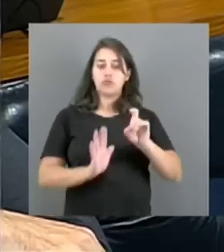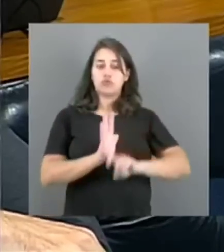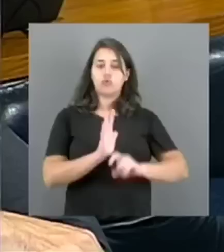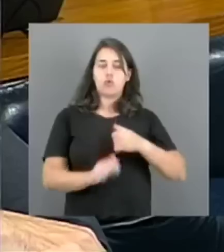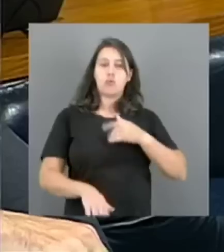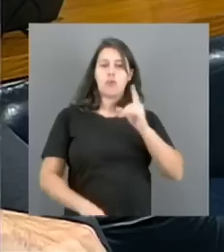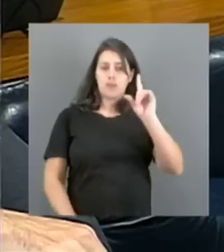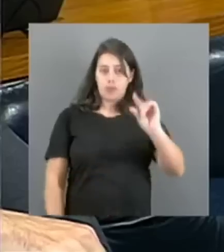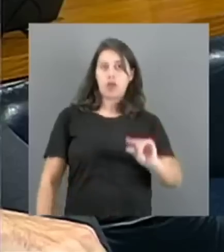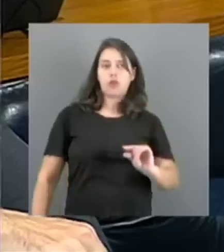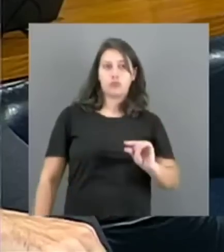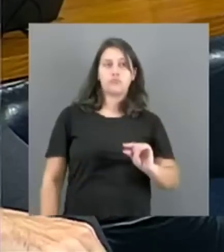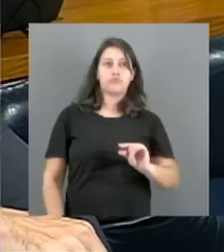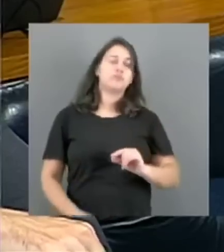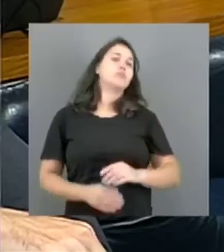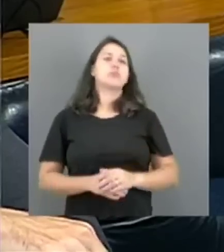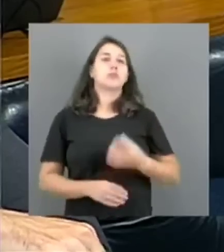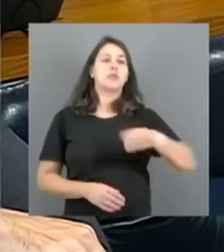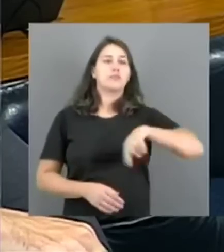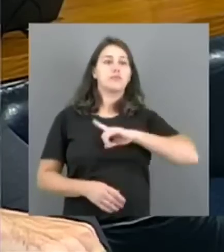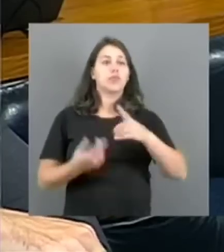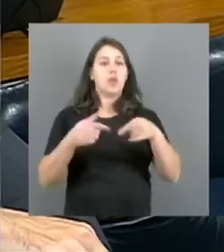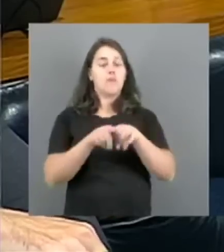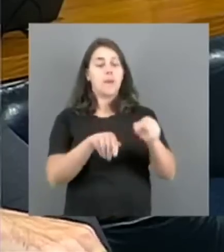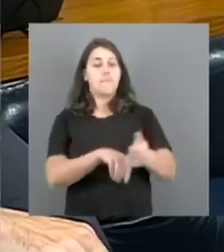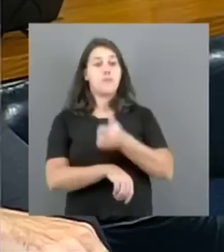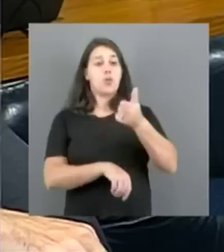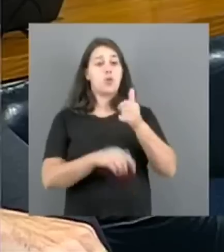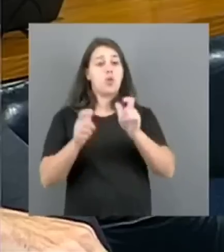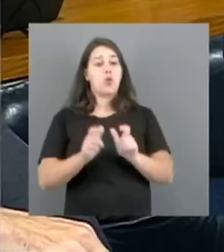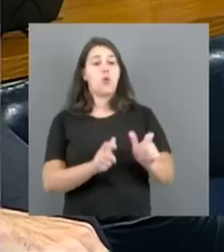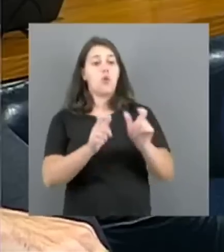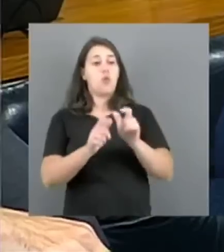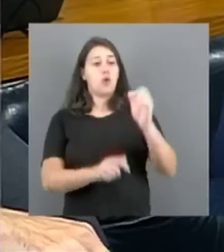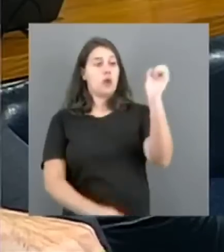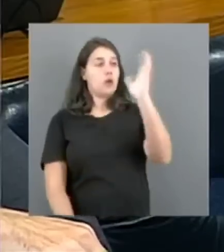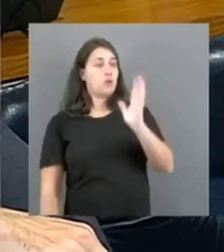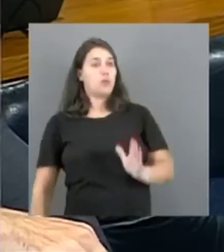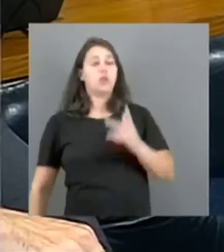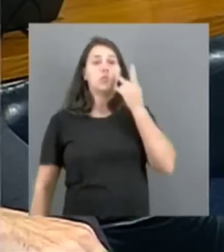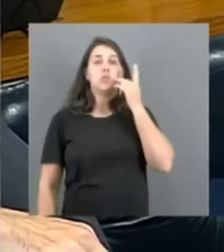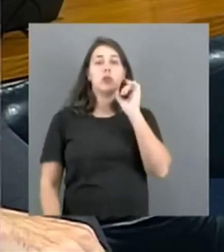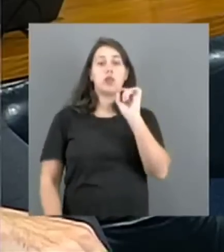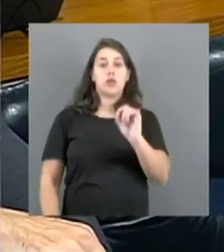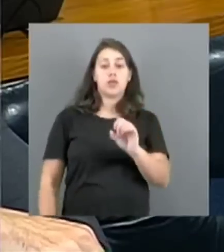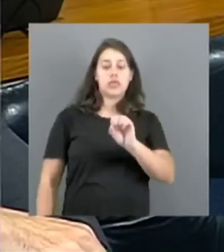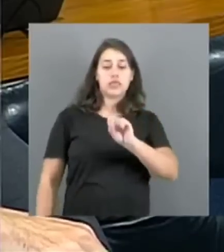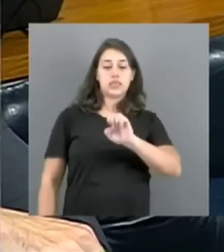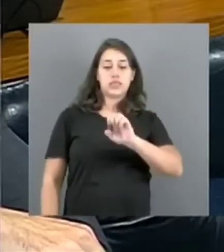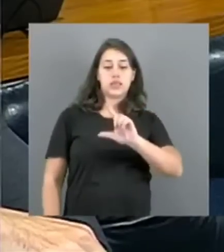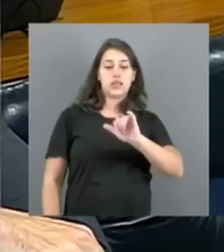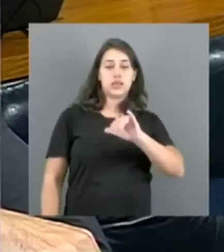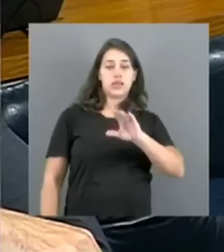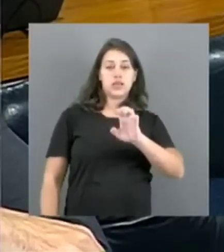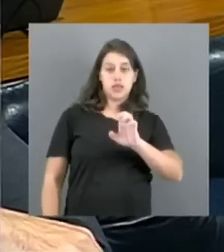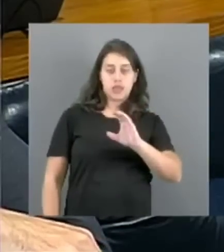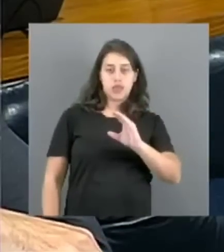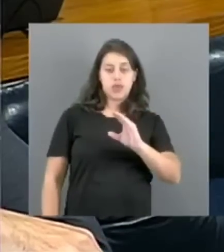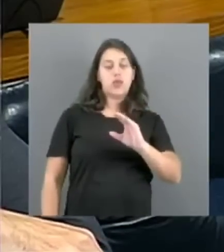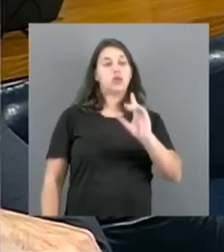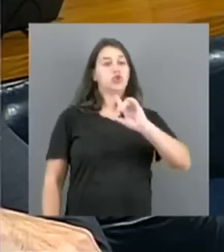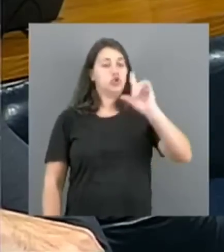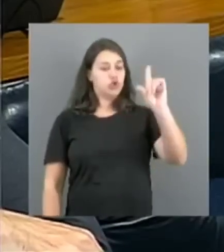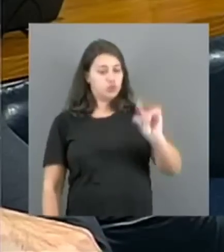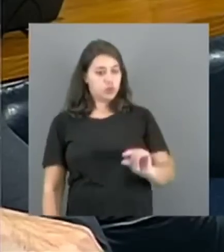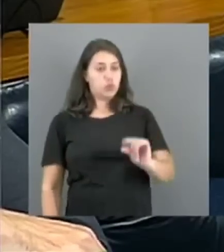para baixar cada vez mais esse juro, melhorar o ambiente de negócio no nosso Brasil para que a taxa Selic reduza, e assim reduz todos os juros.